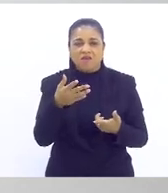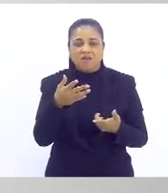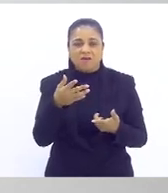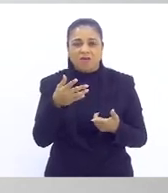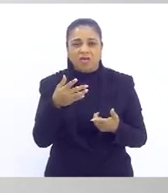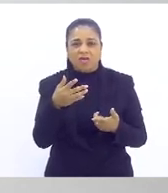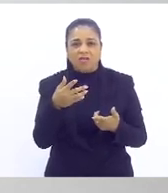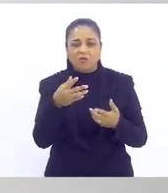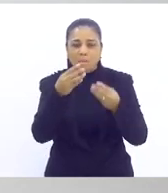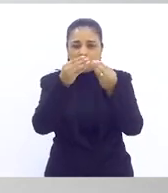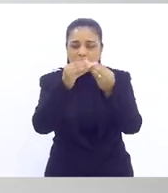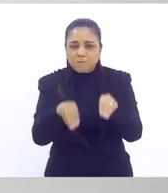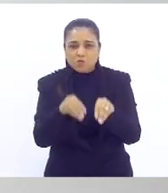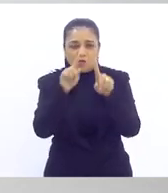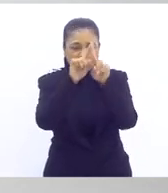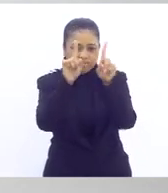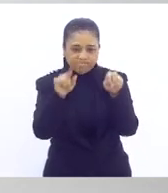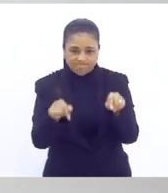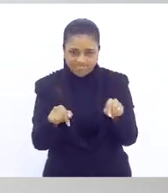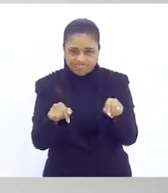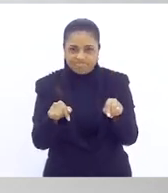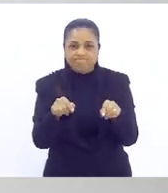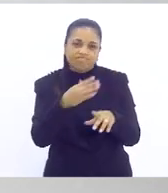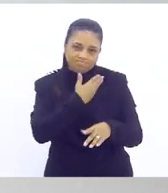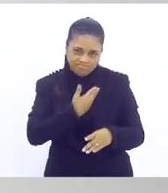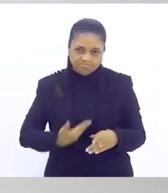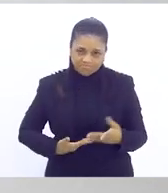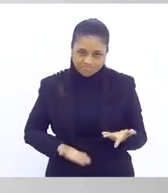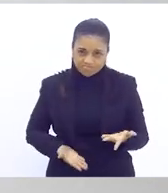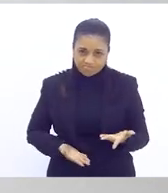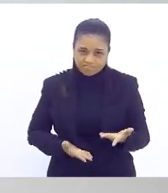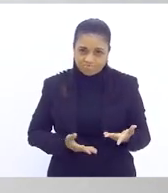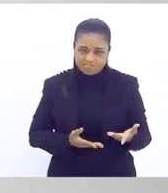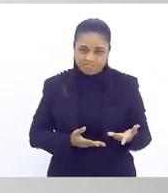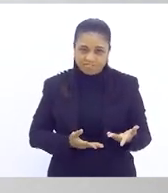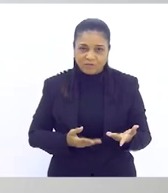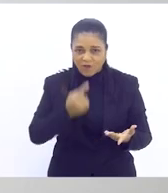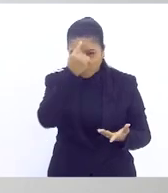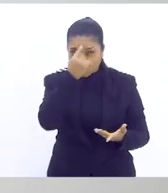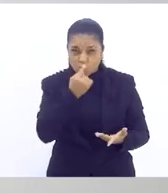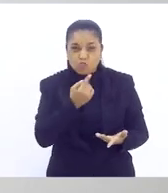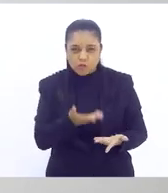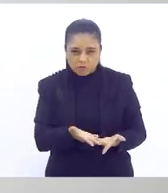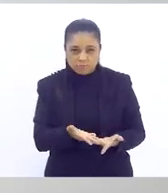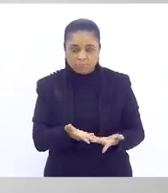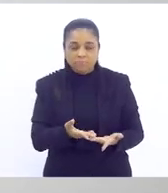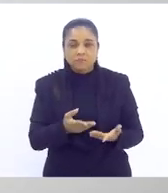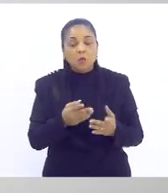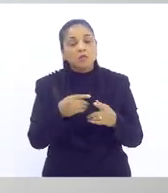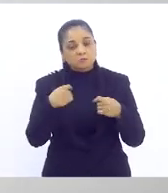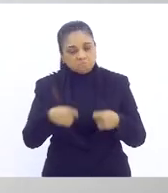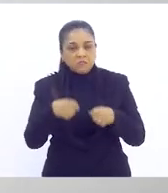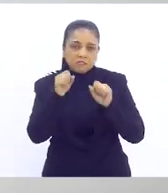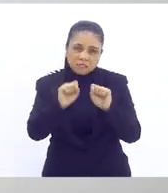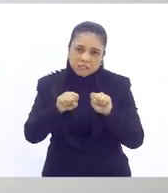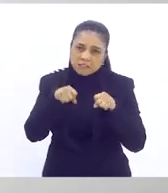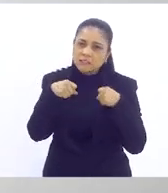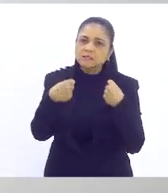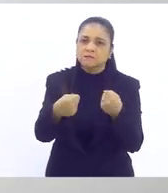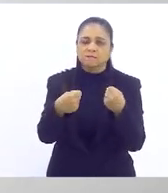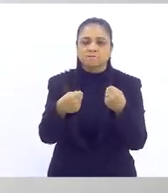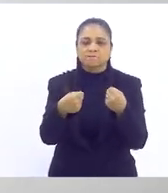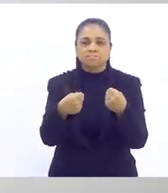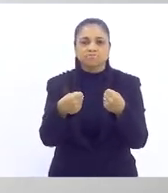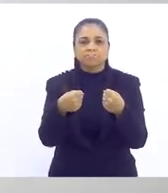a figura do funcionalismo público então nós temos sim que defender E aí eu acho que é fundamental que